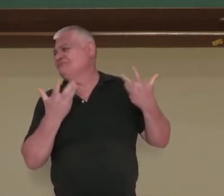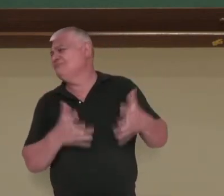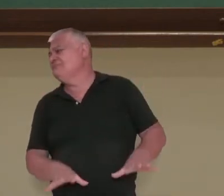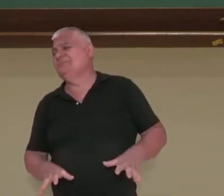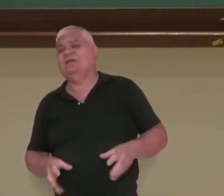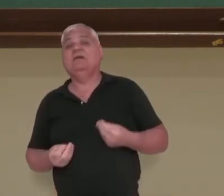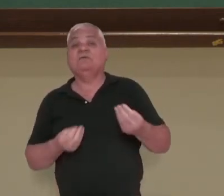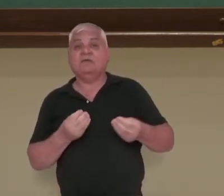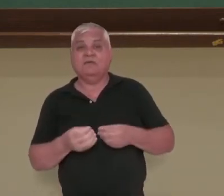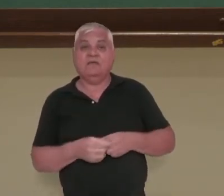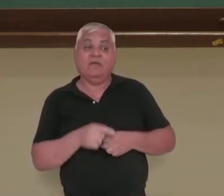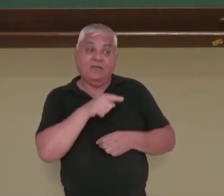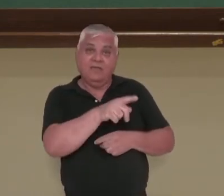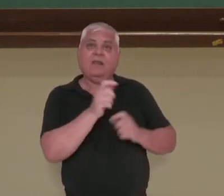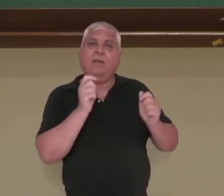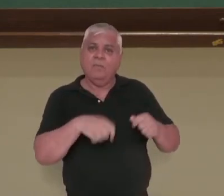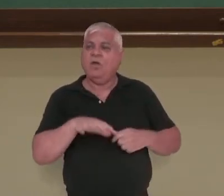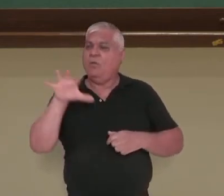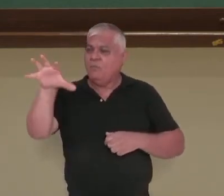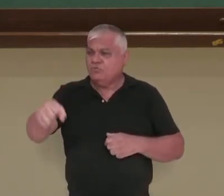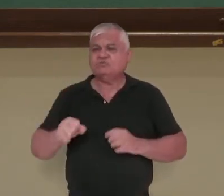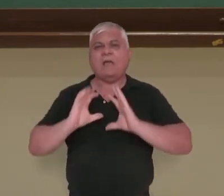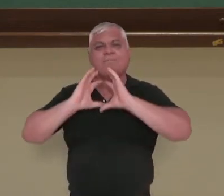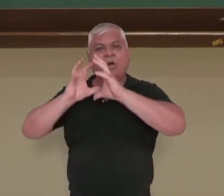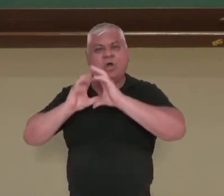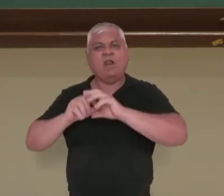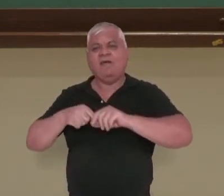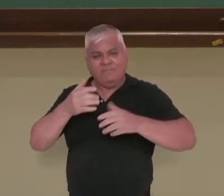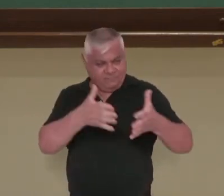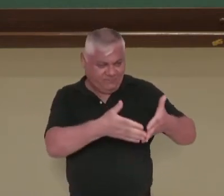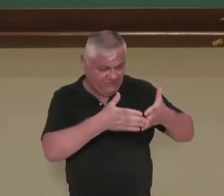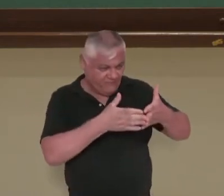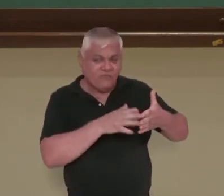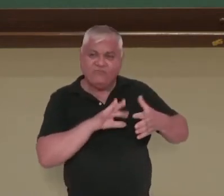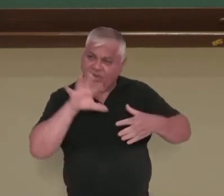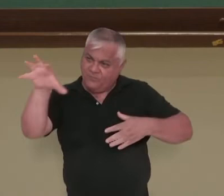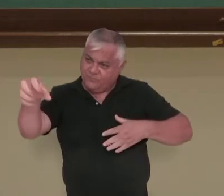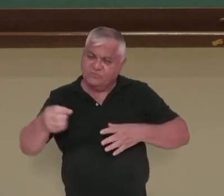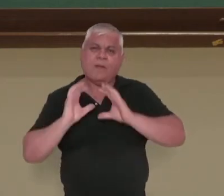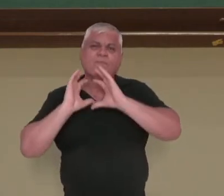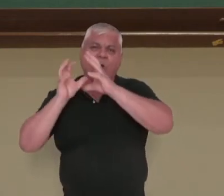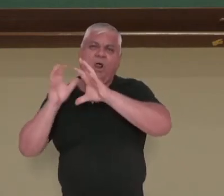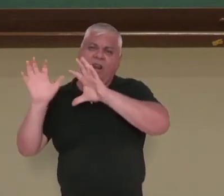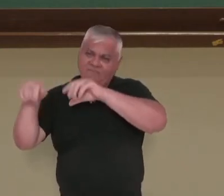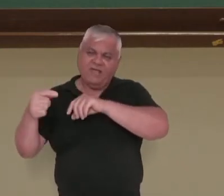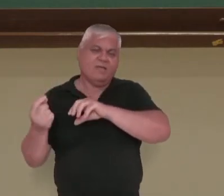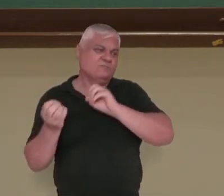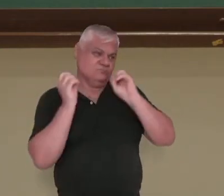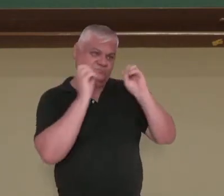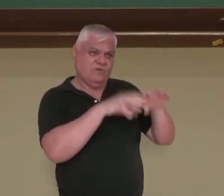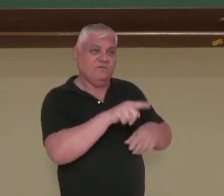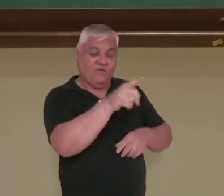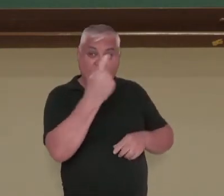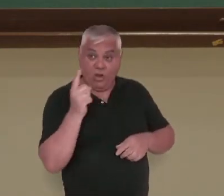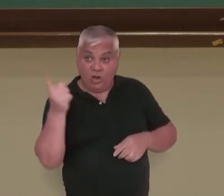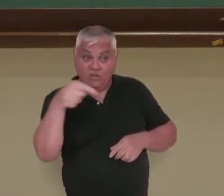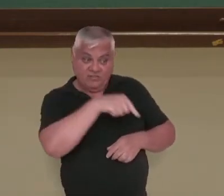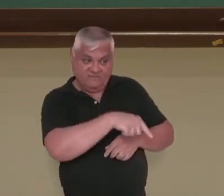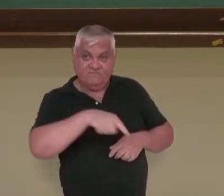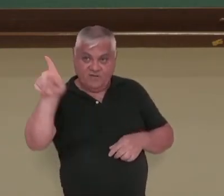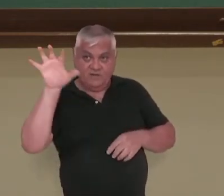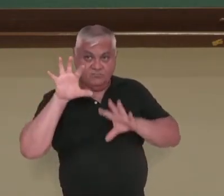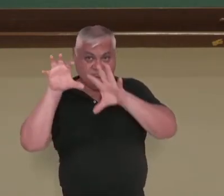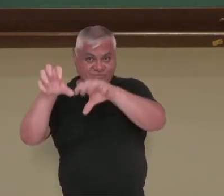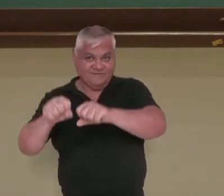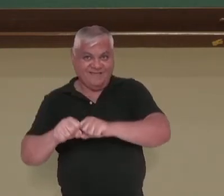quem sabe de gandula, né? A gente pode incluir aquele colega que não quer fazer nada, não, mas se a bola for longe você vai buscar. Então